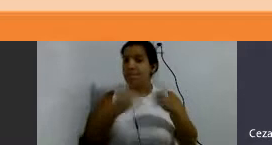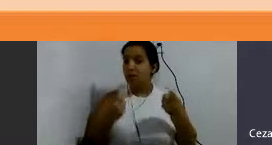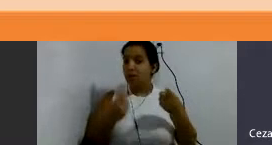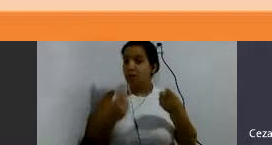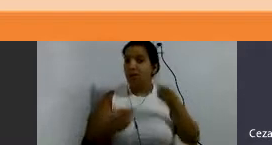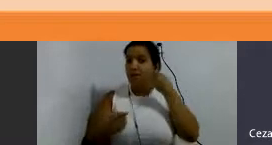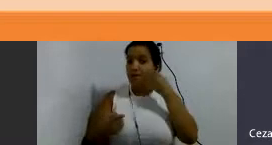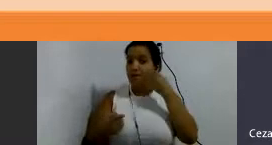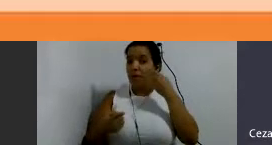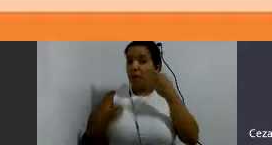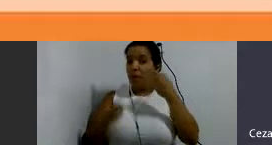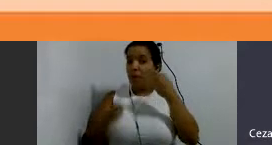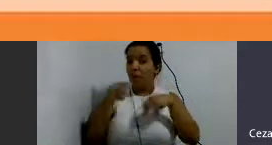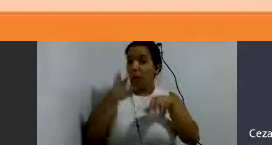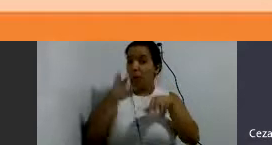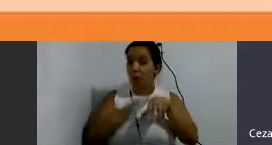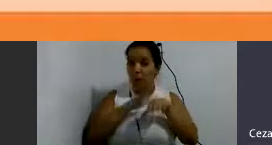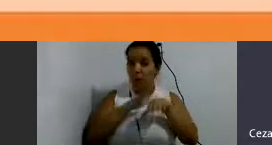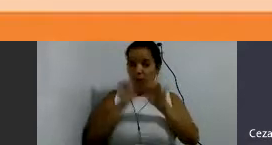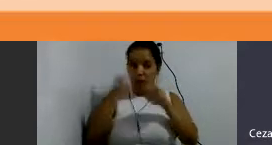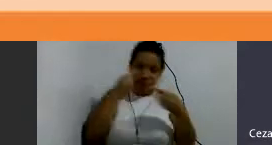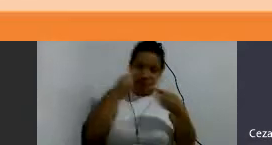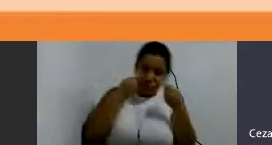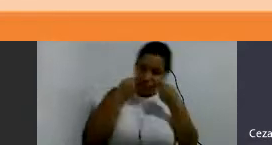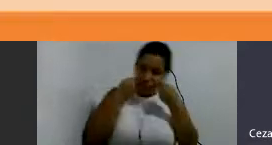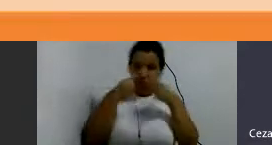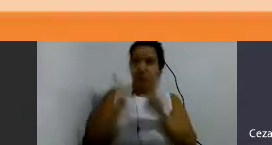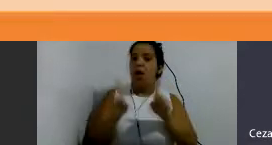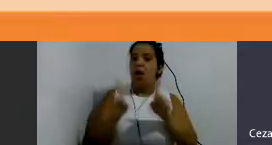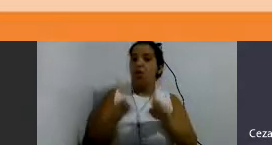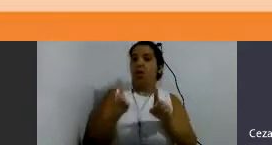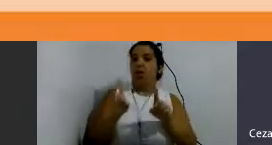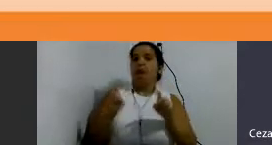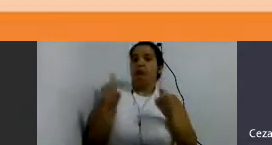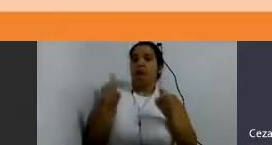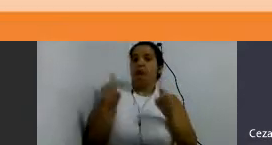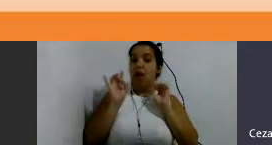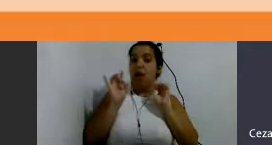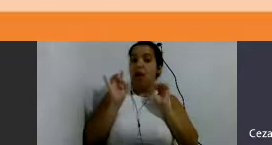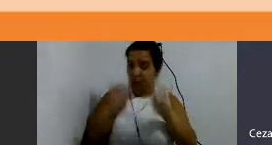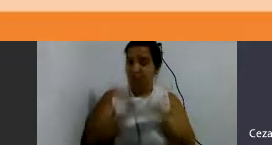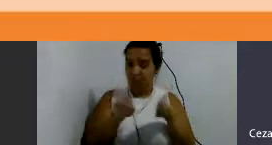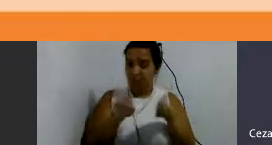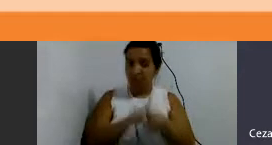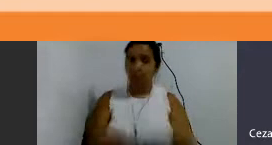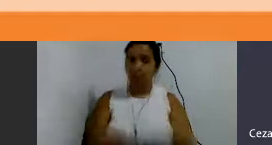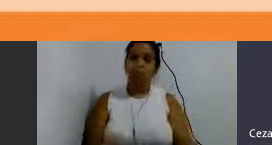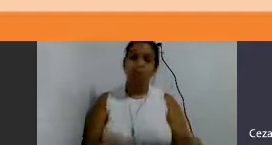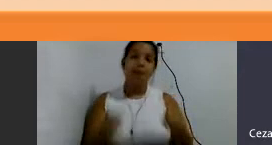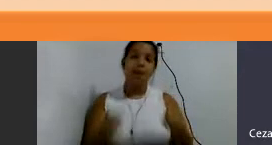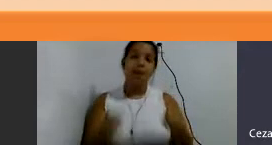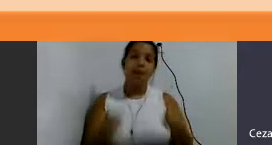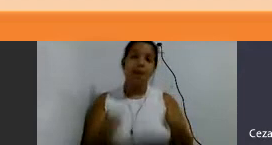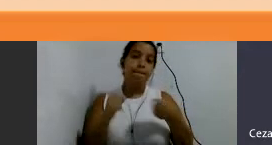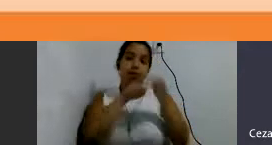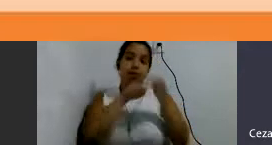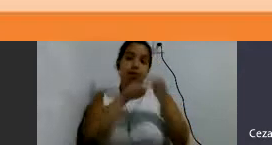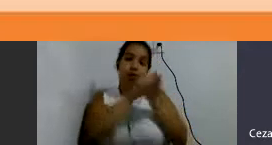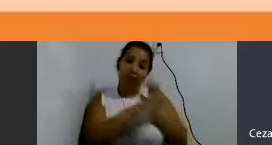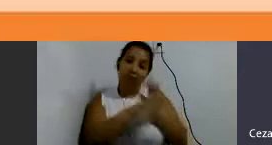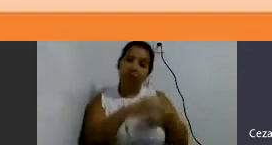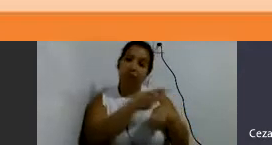diagnóstico só com a clínica? Nunca. Então, ele vai pedir o quê? Diagnóstico laboratorial. Então, a gente pode fazer a pesquisa do